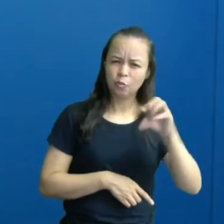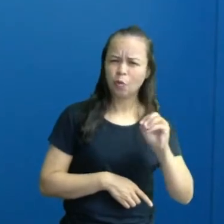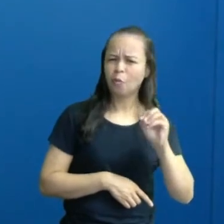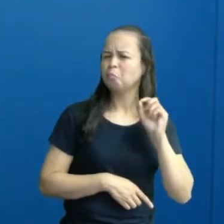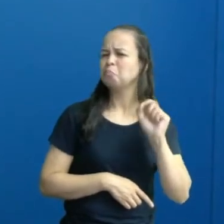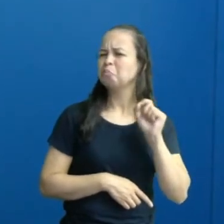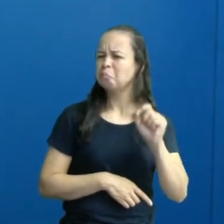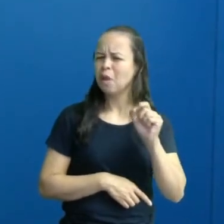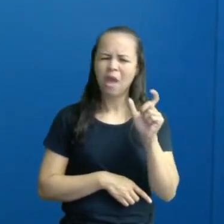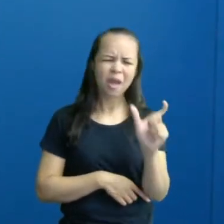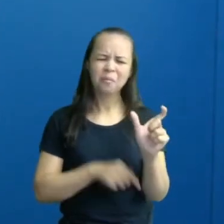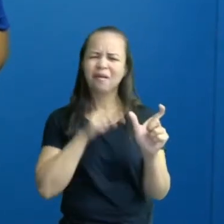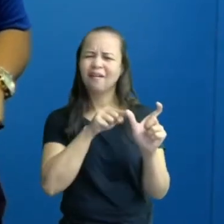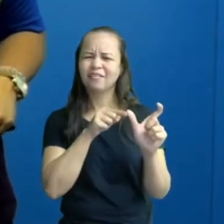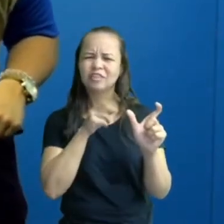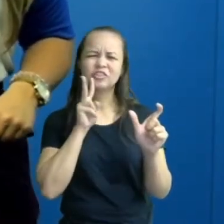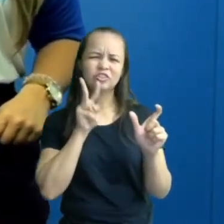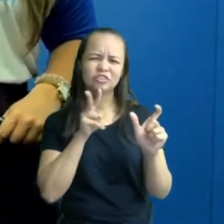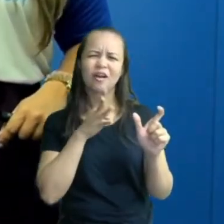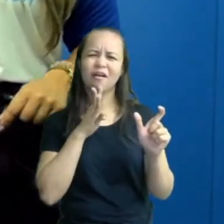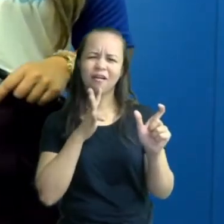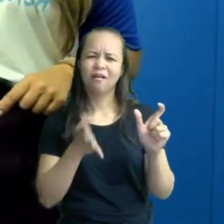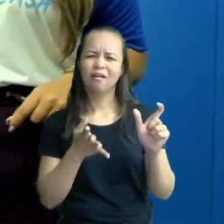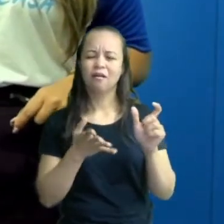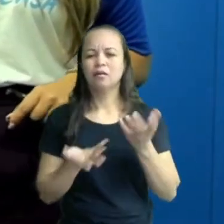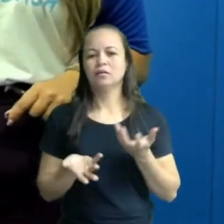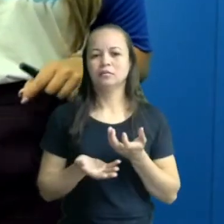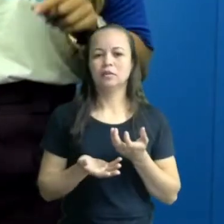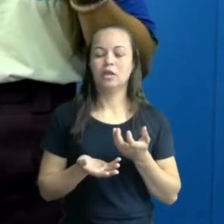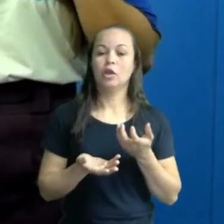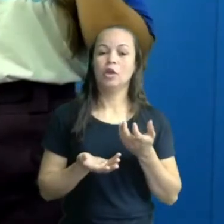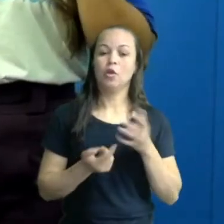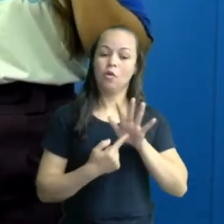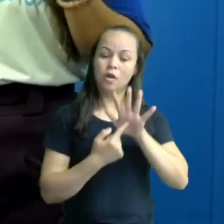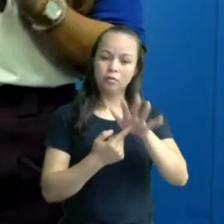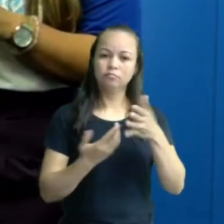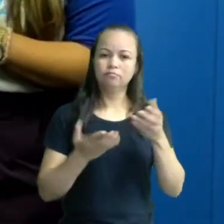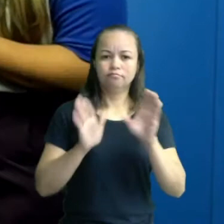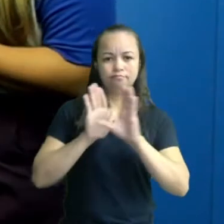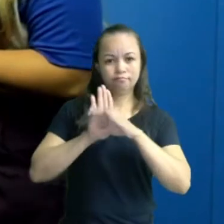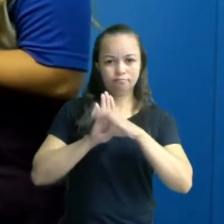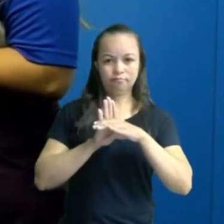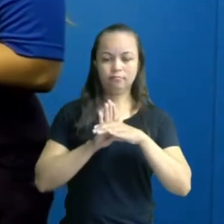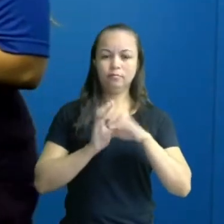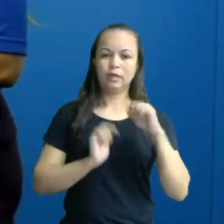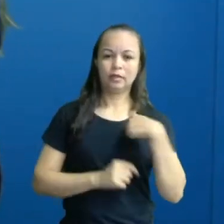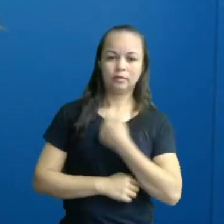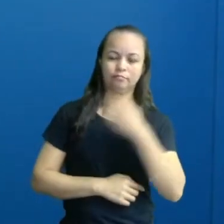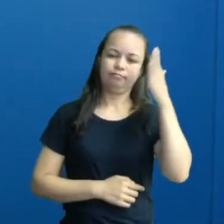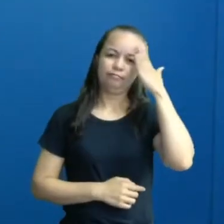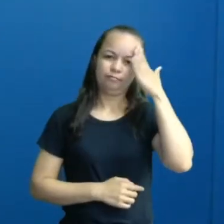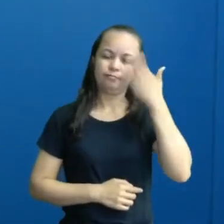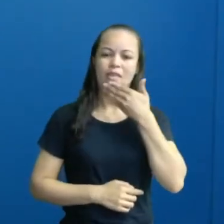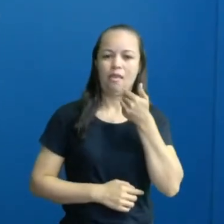falar em extrativismo? Eu trouxe para vocês o conceito para a gente poder entender melhor.